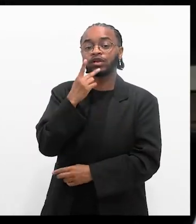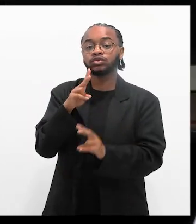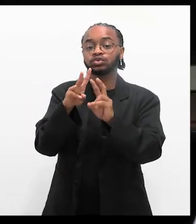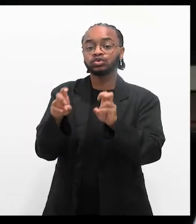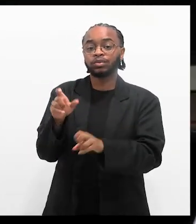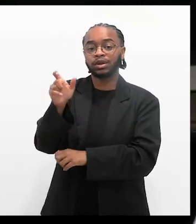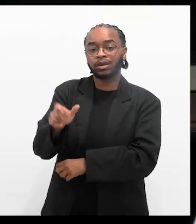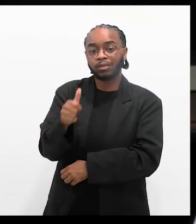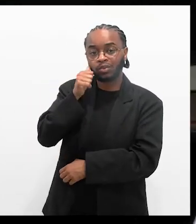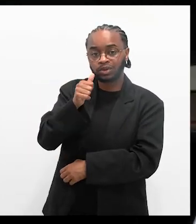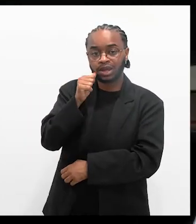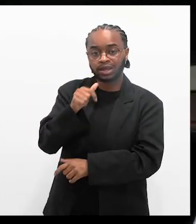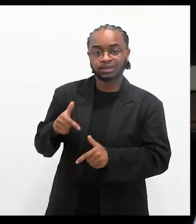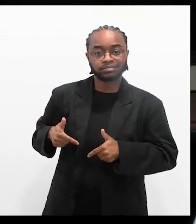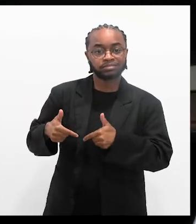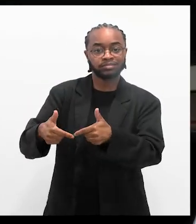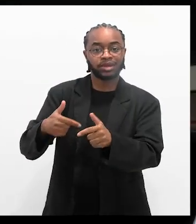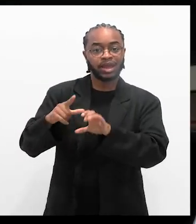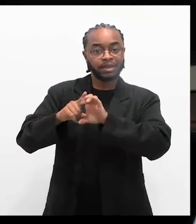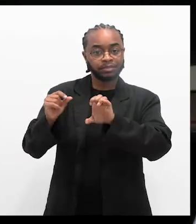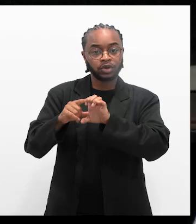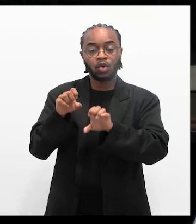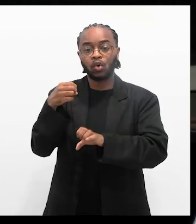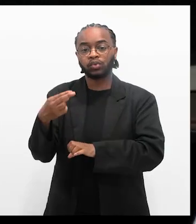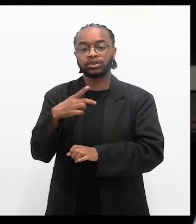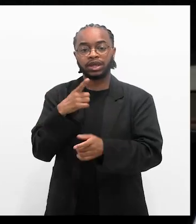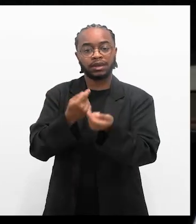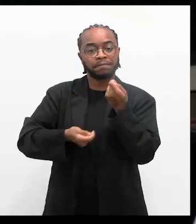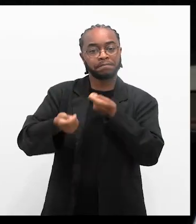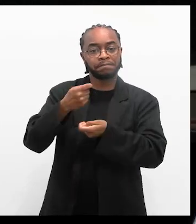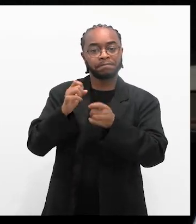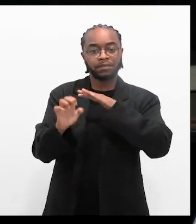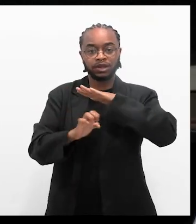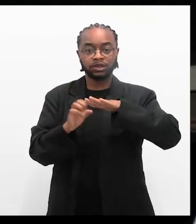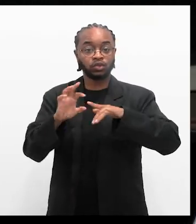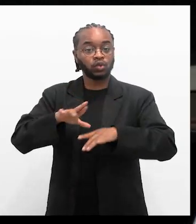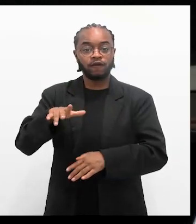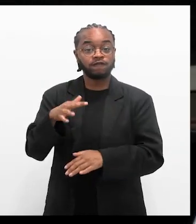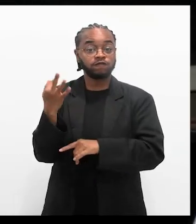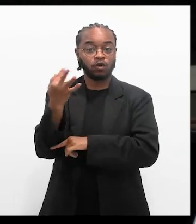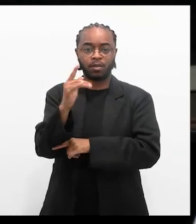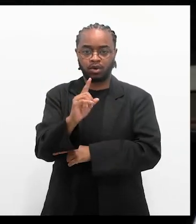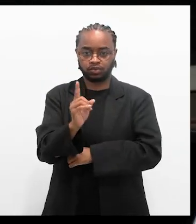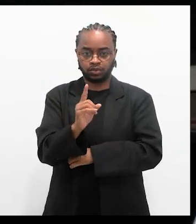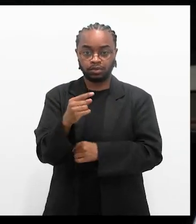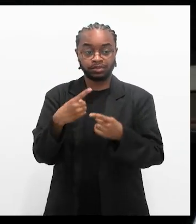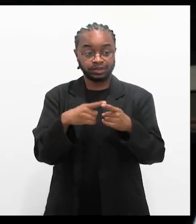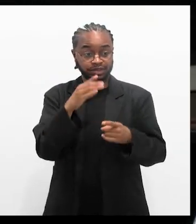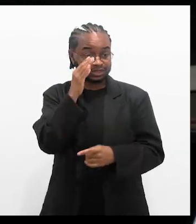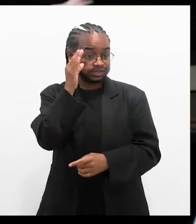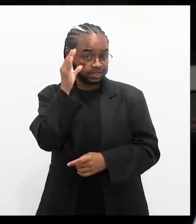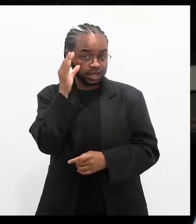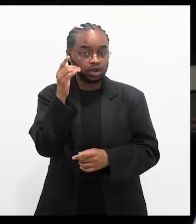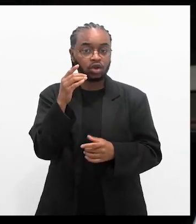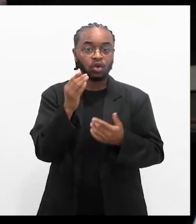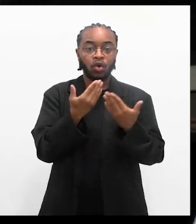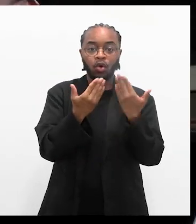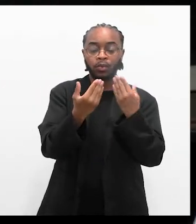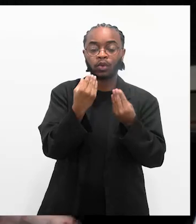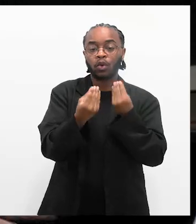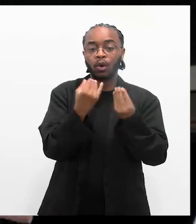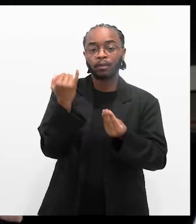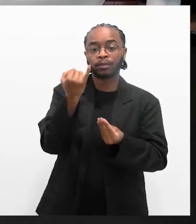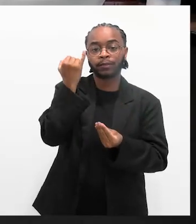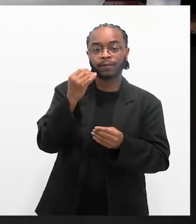estamos falando da mulher que está empreendendo ou que é dona de um negócio. Eu não estou nem falando do emprego formal, né? A Célia fez um panorama